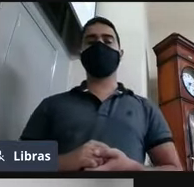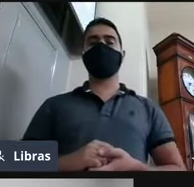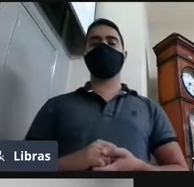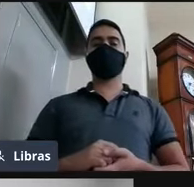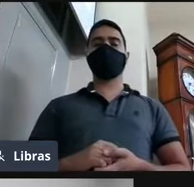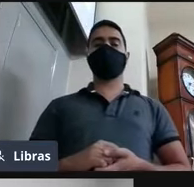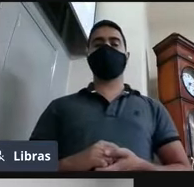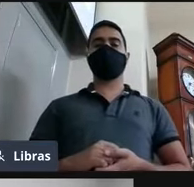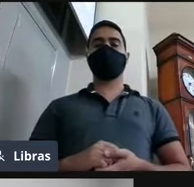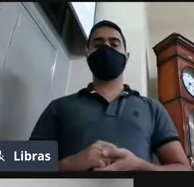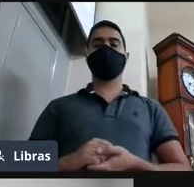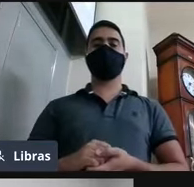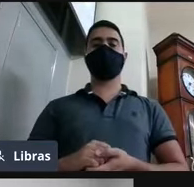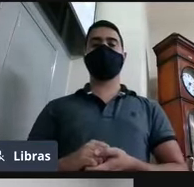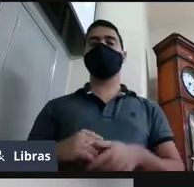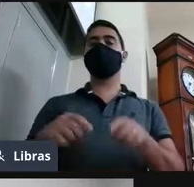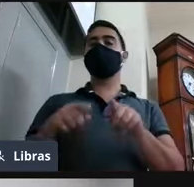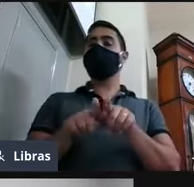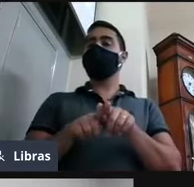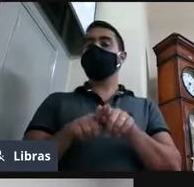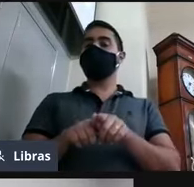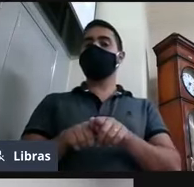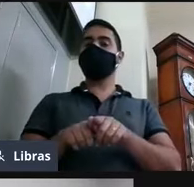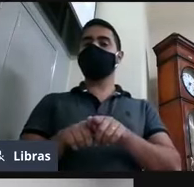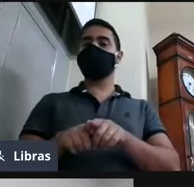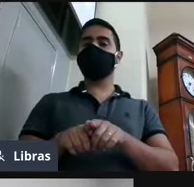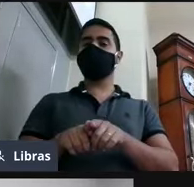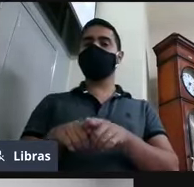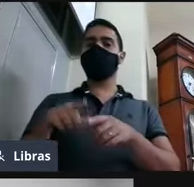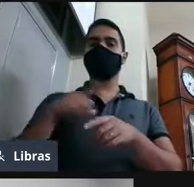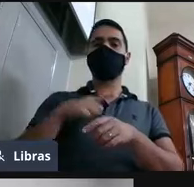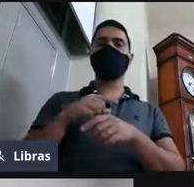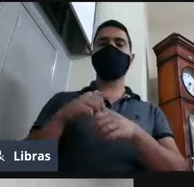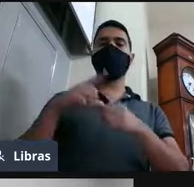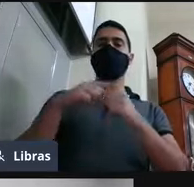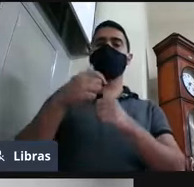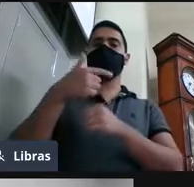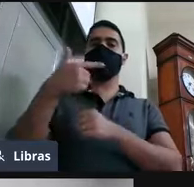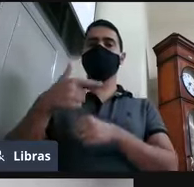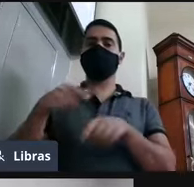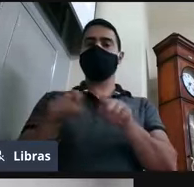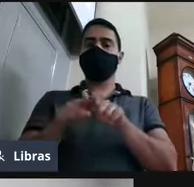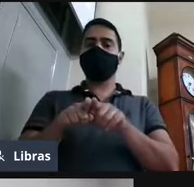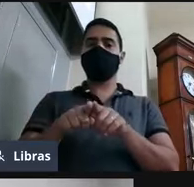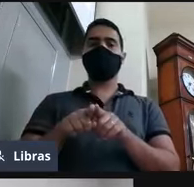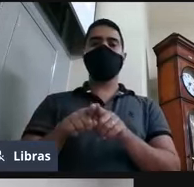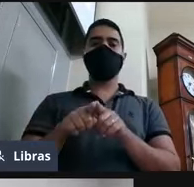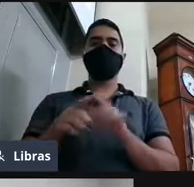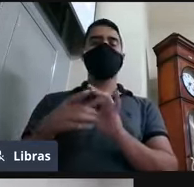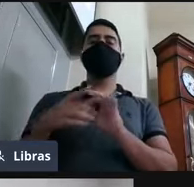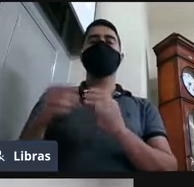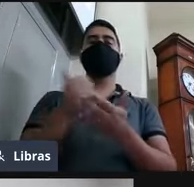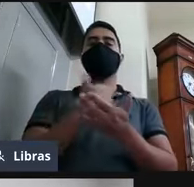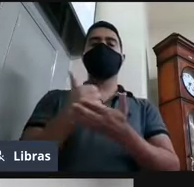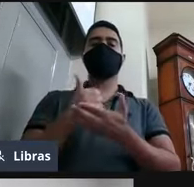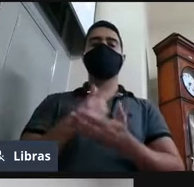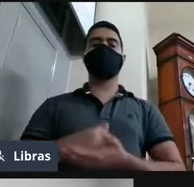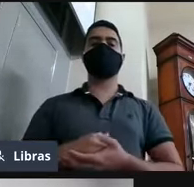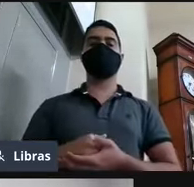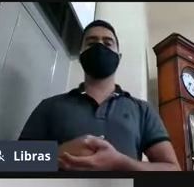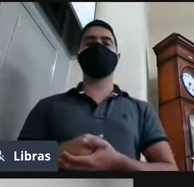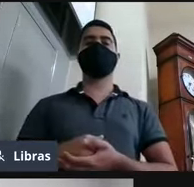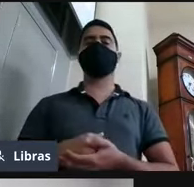exercício, atuação efetiva no desempenho das atividades magistérias, previsto no inciso 2, associado à sua regular vinculação contratual,